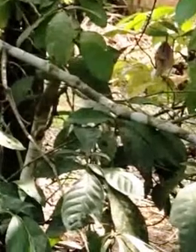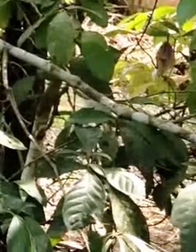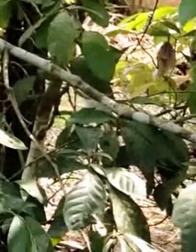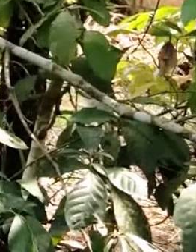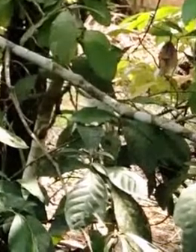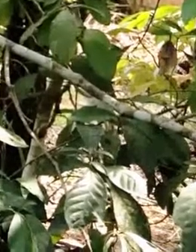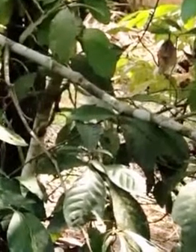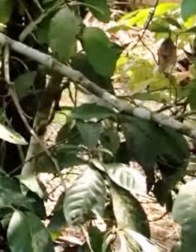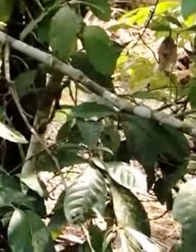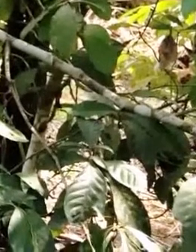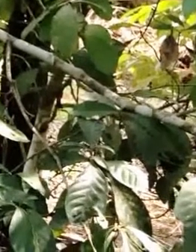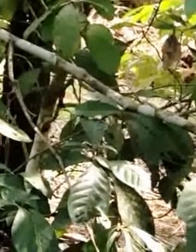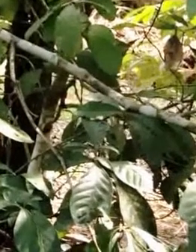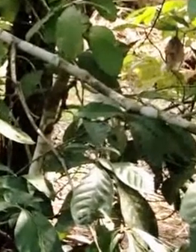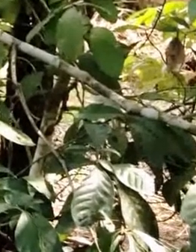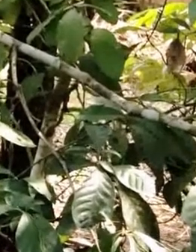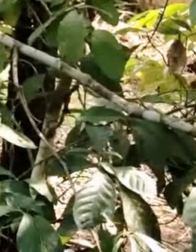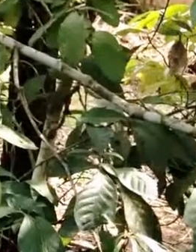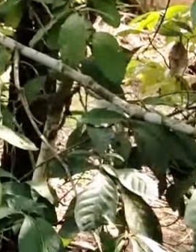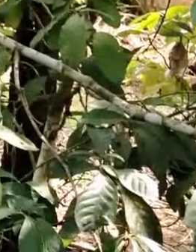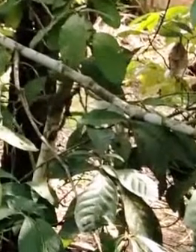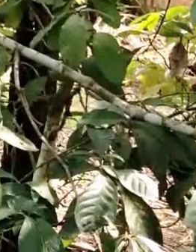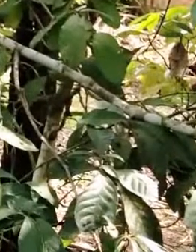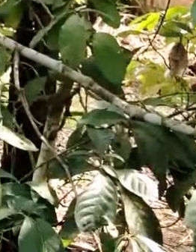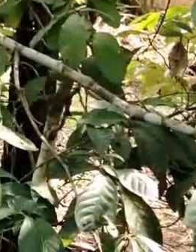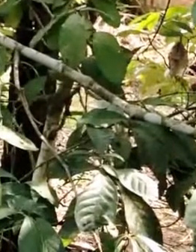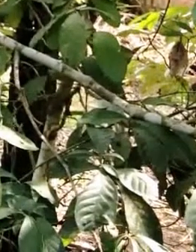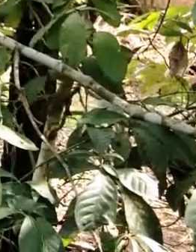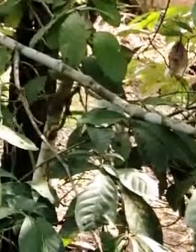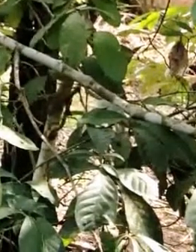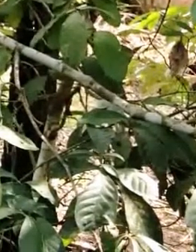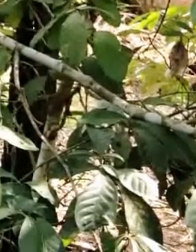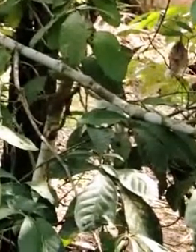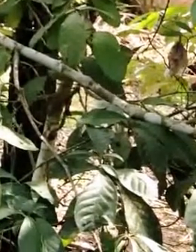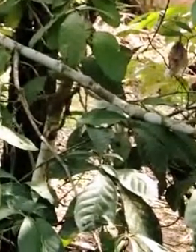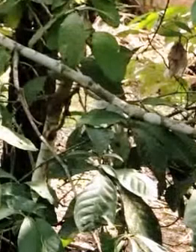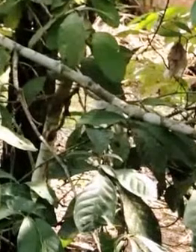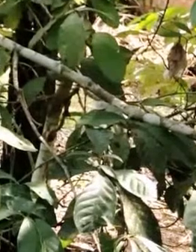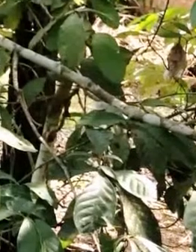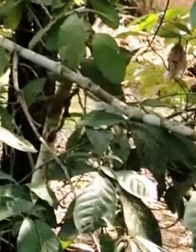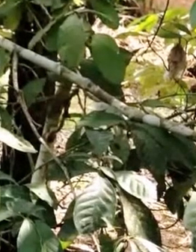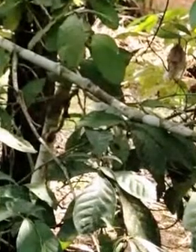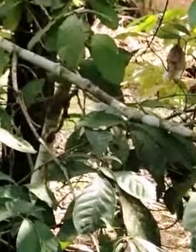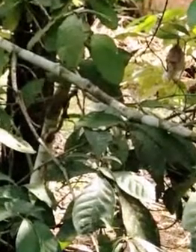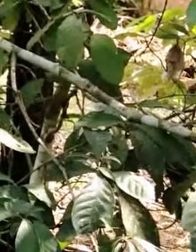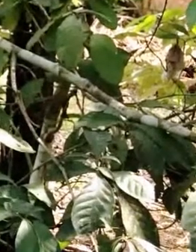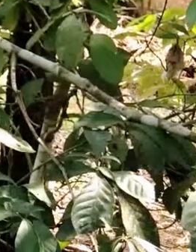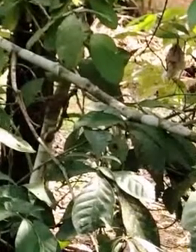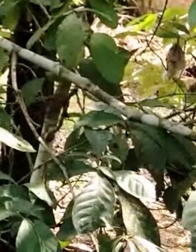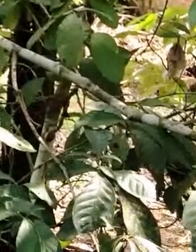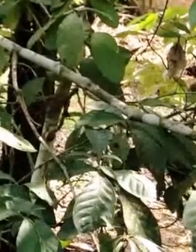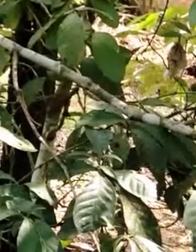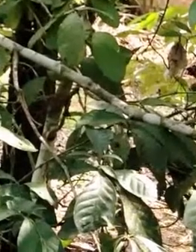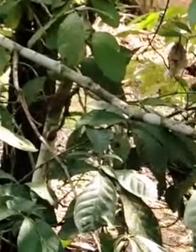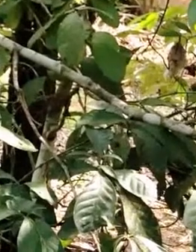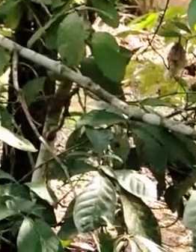e ganhar com os meus ensinos. tenho fé